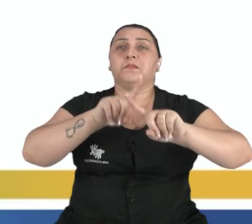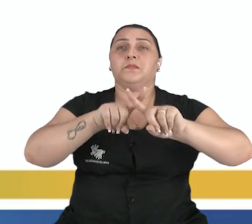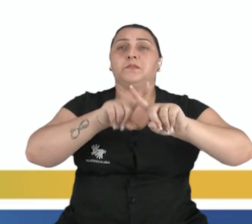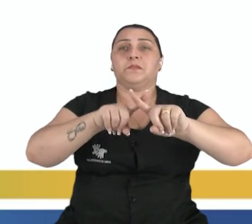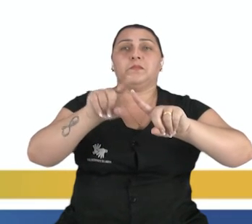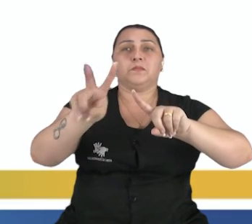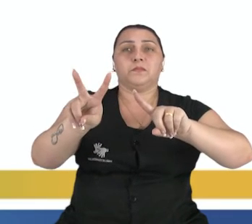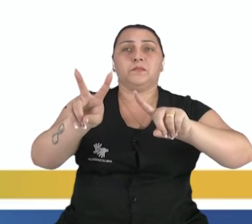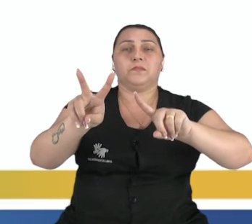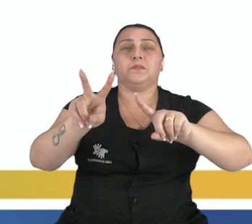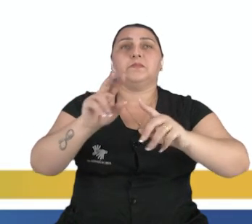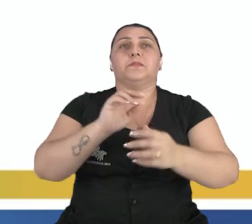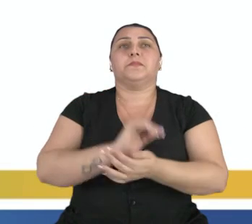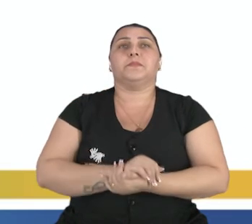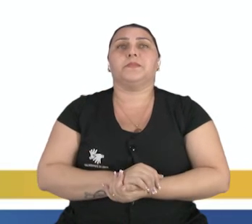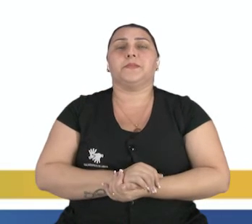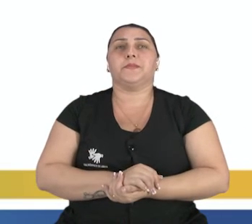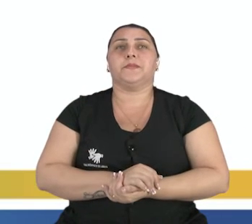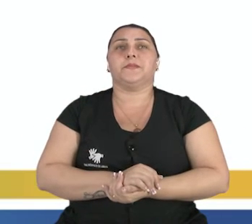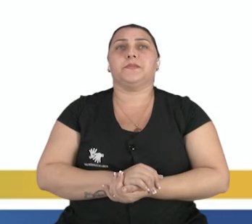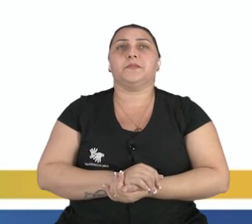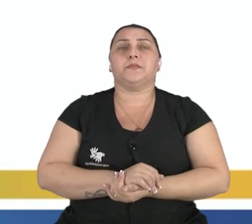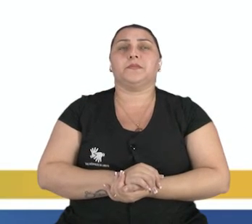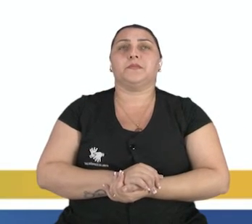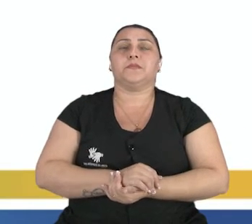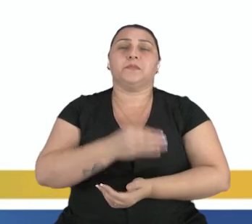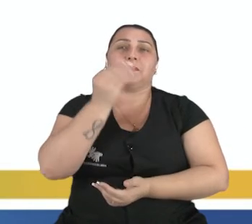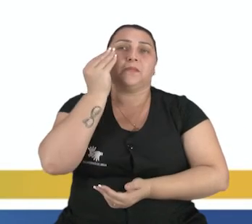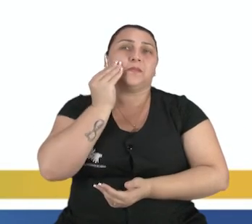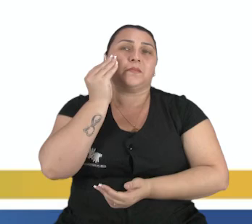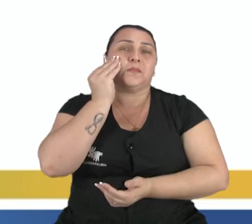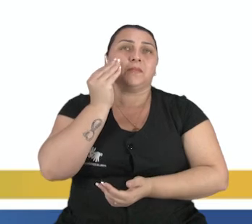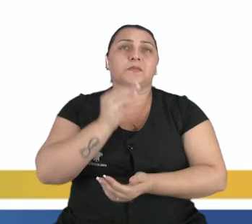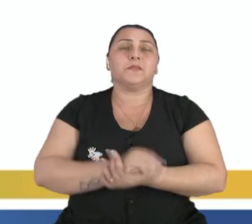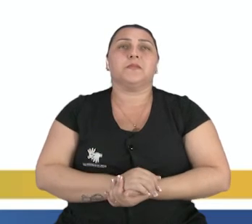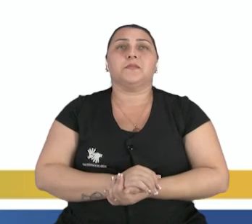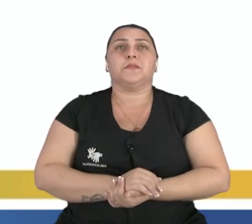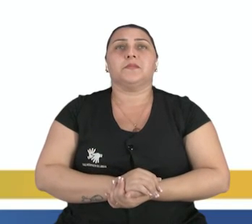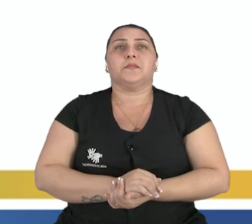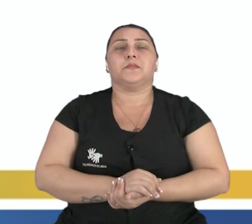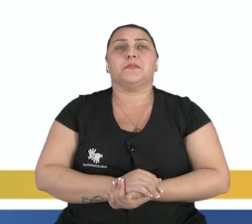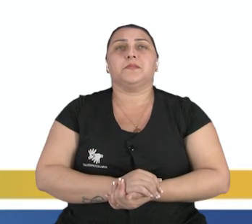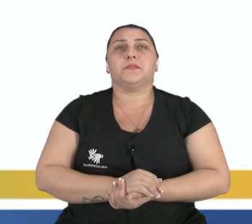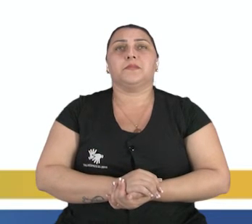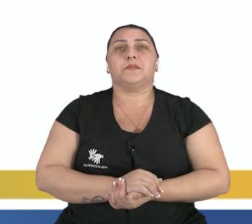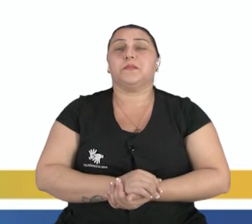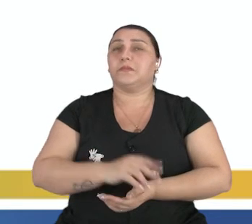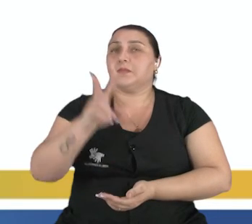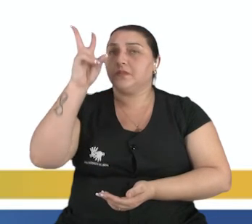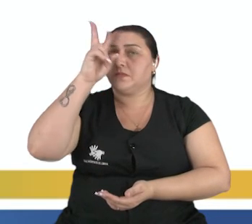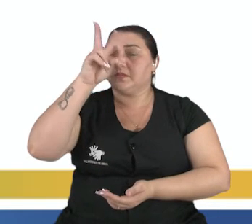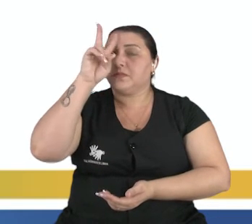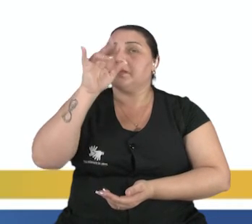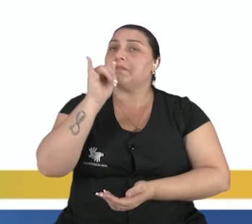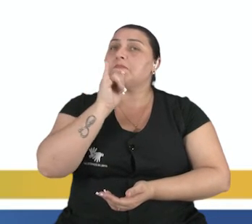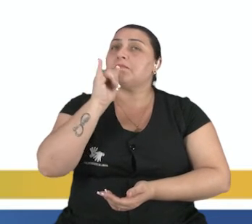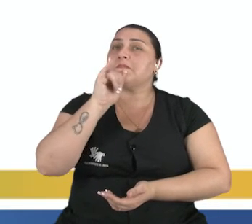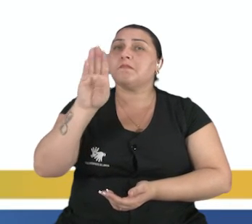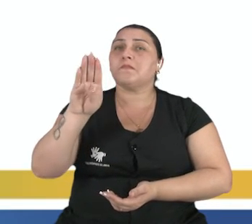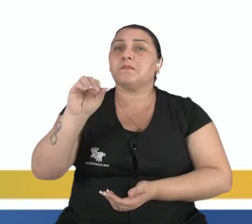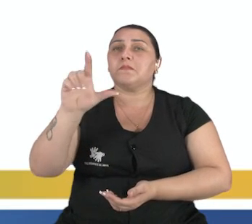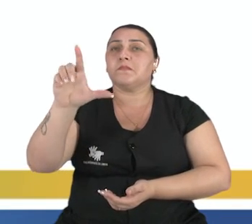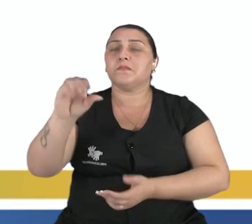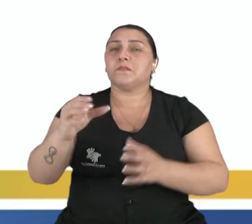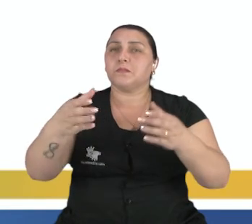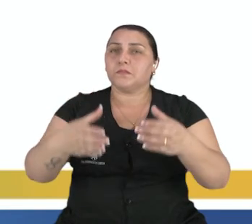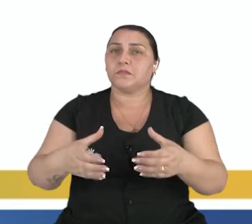multiplicar por 2, né? No caso, se for fazer um experimento, uma reação química. Lembra do exemplo do bolo,